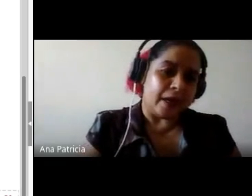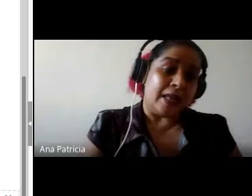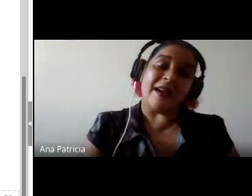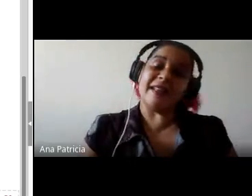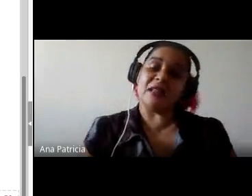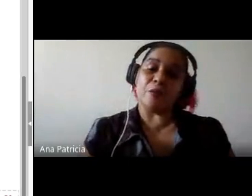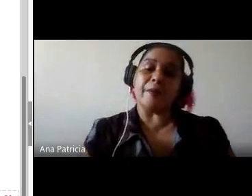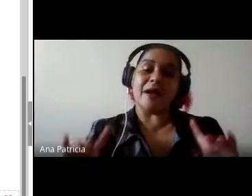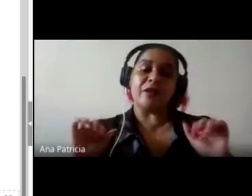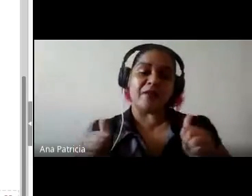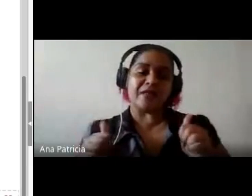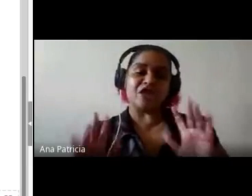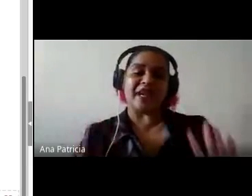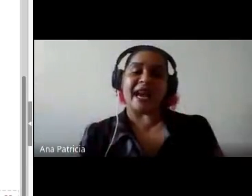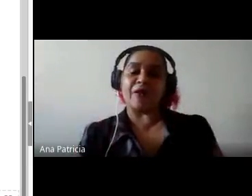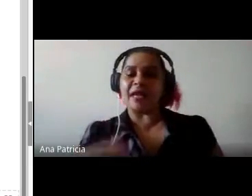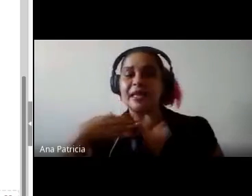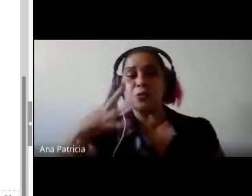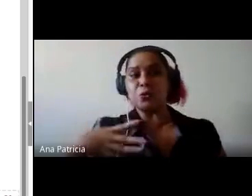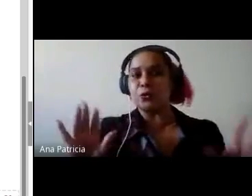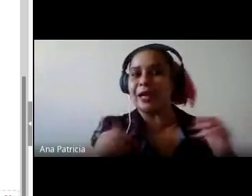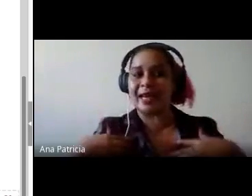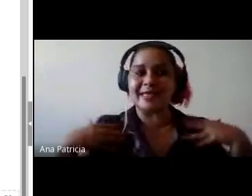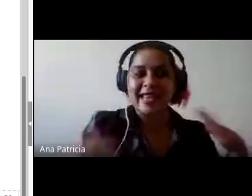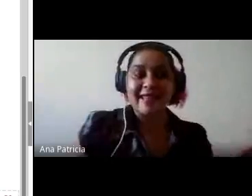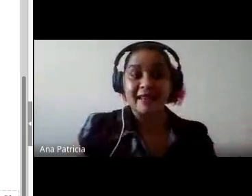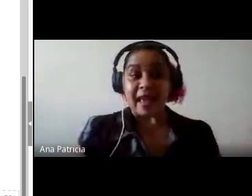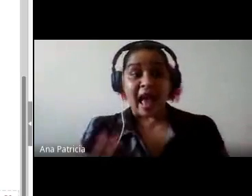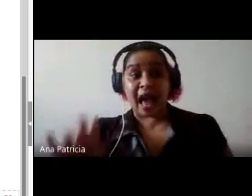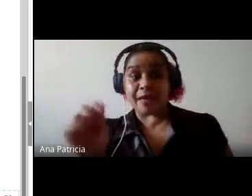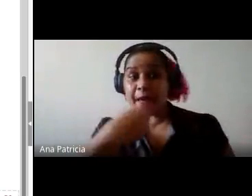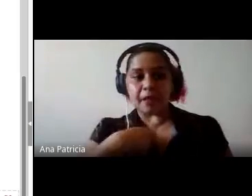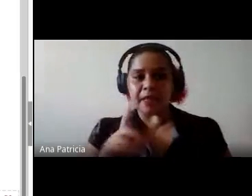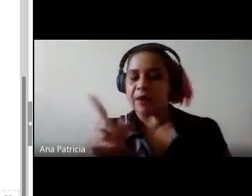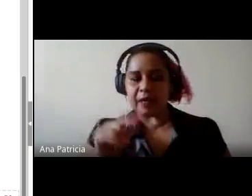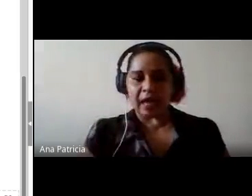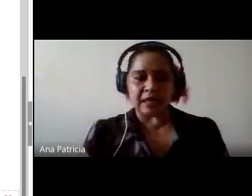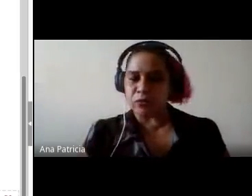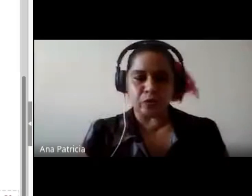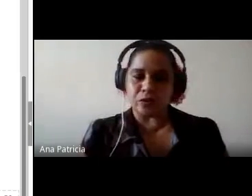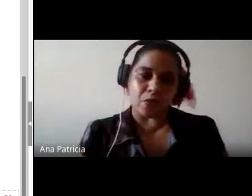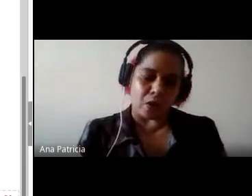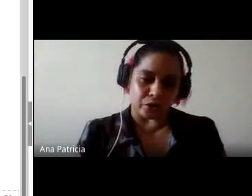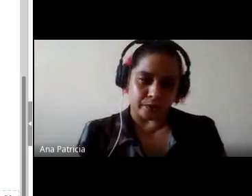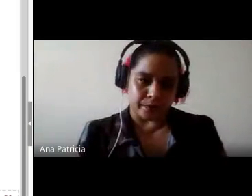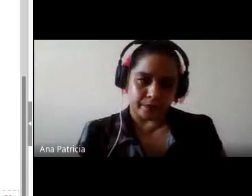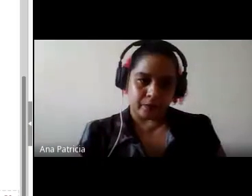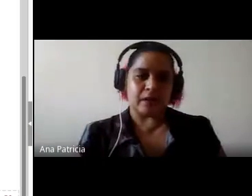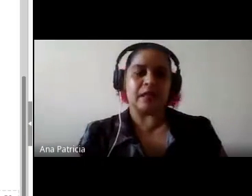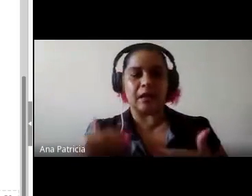surda. Não adianta no primeiro dia que você chegar, conhecer um surdo, naquela ansiedade. Ah, me dá meu sinal. Alguns surdos não